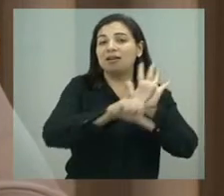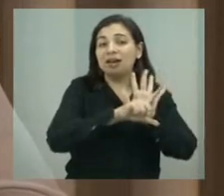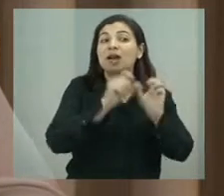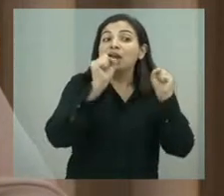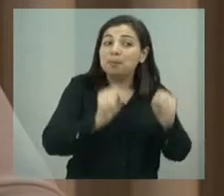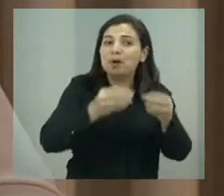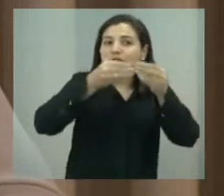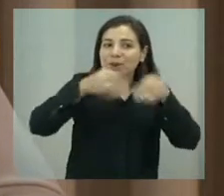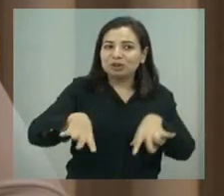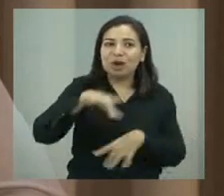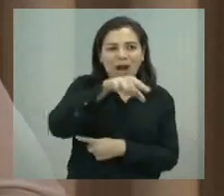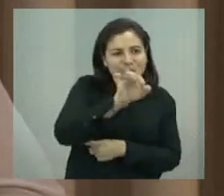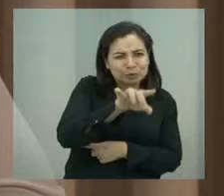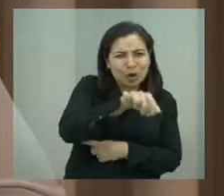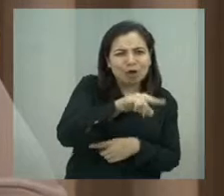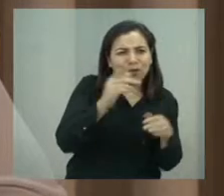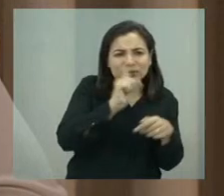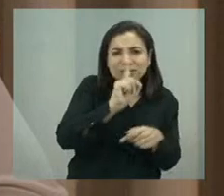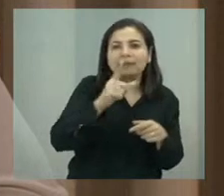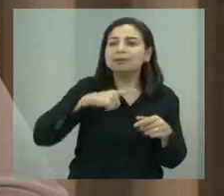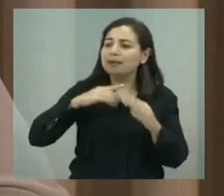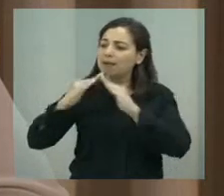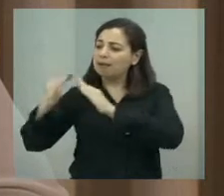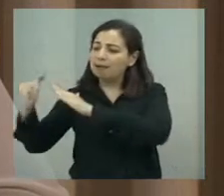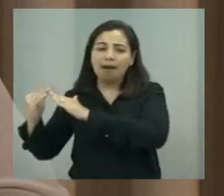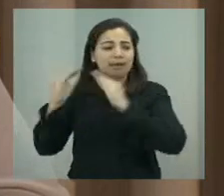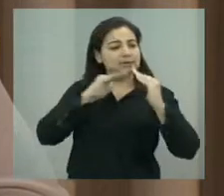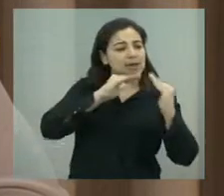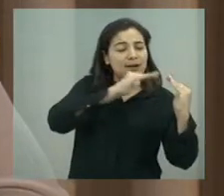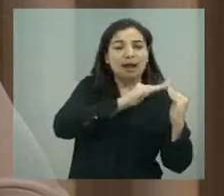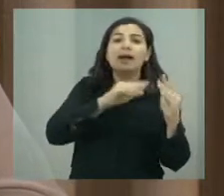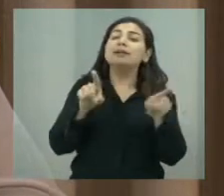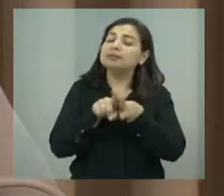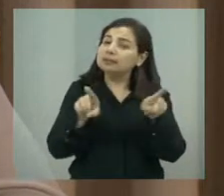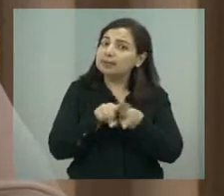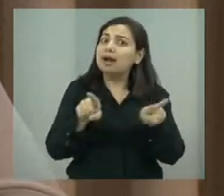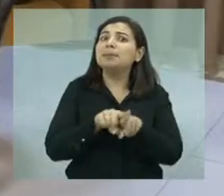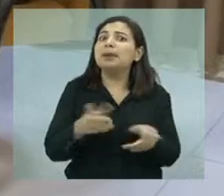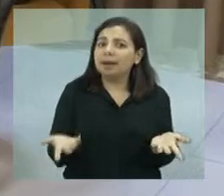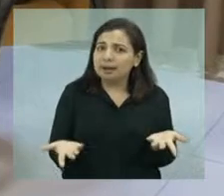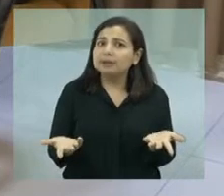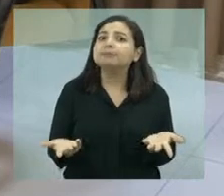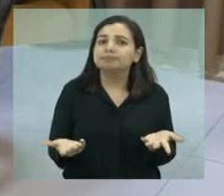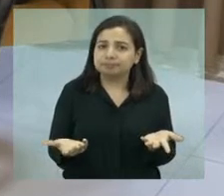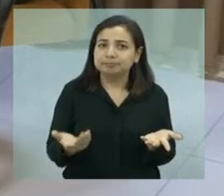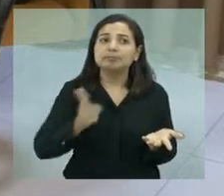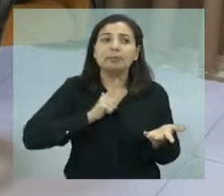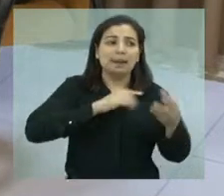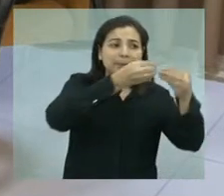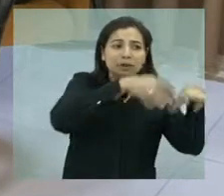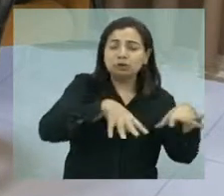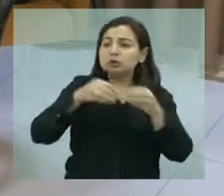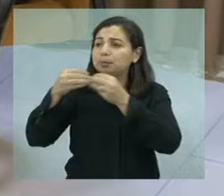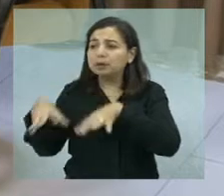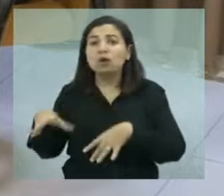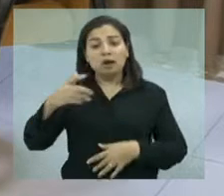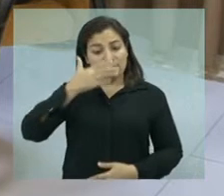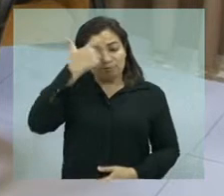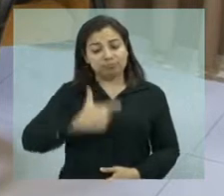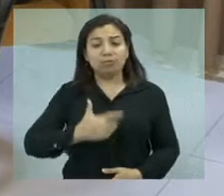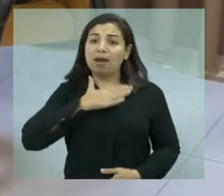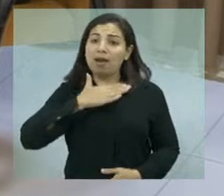prejudicial para o meio ambiente, para outras pessoas, mas para ele mesmo. Para ele mesmo. Né? E aí as pessoas ainda não têm ainda essa